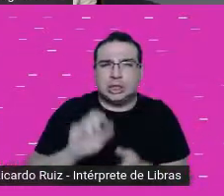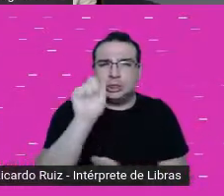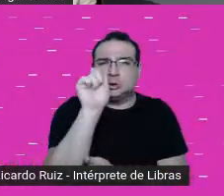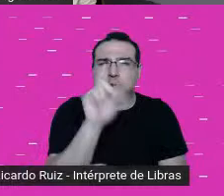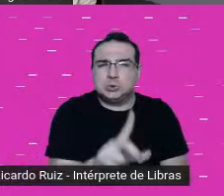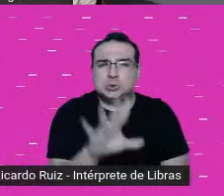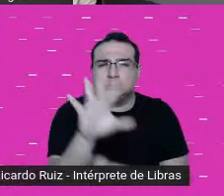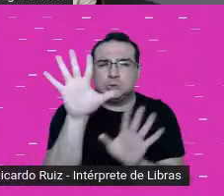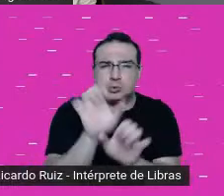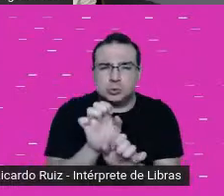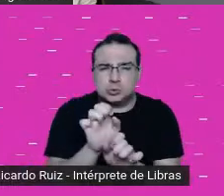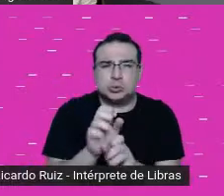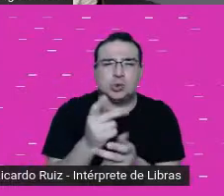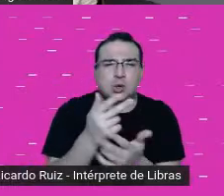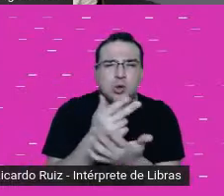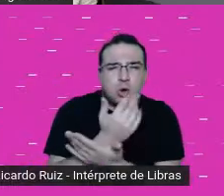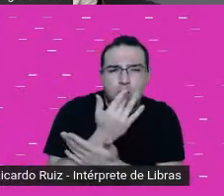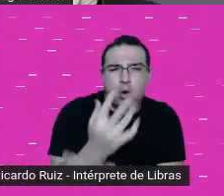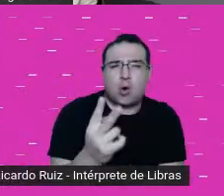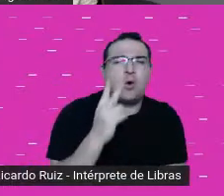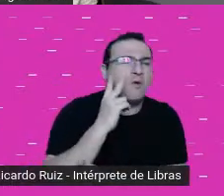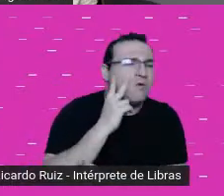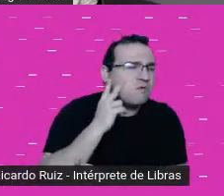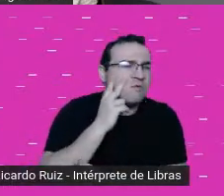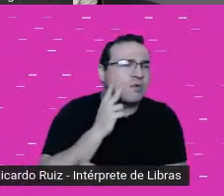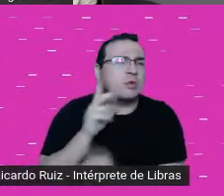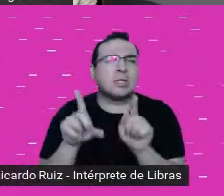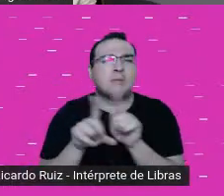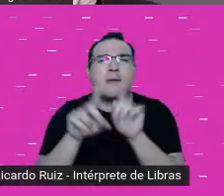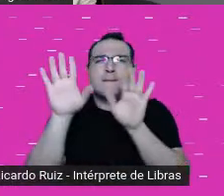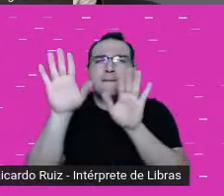tinha uma nobreza naqueles veludos, né,